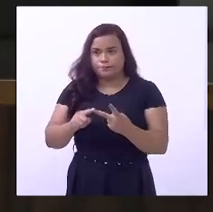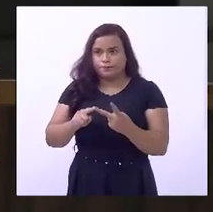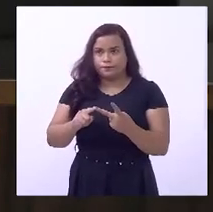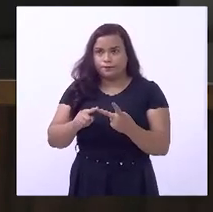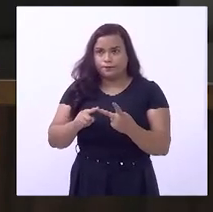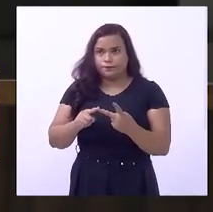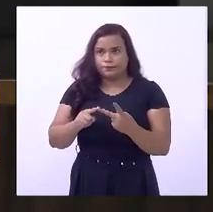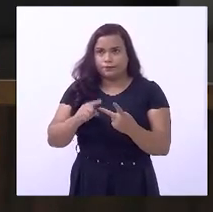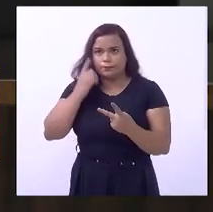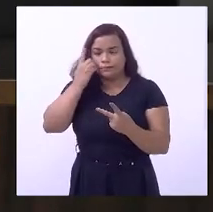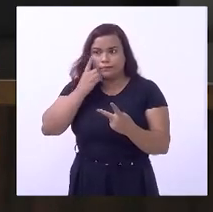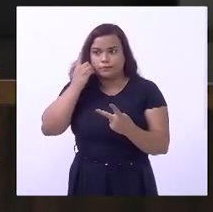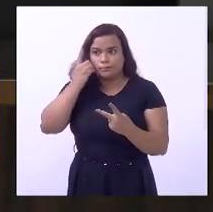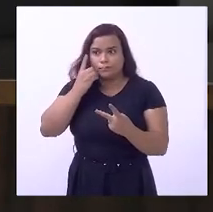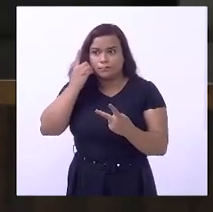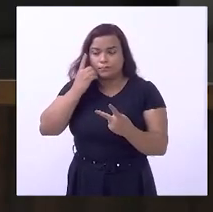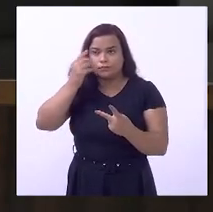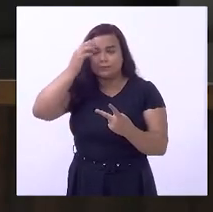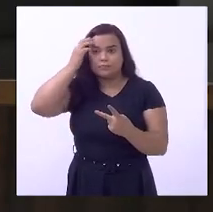deputados